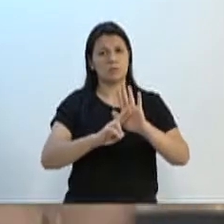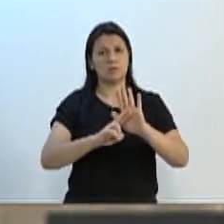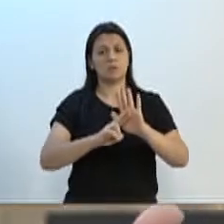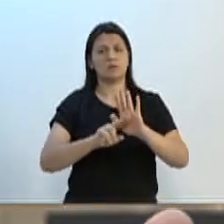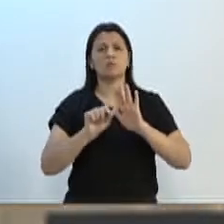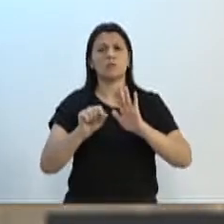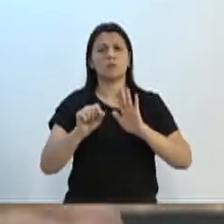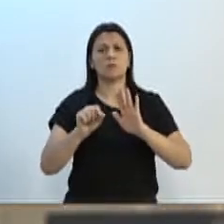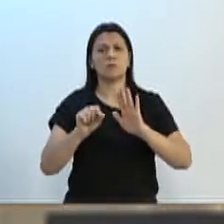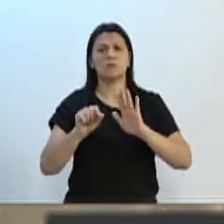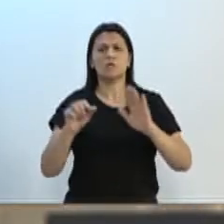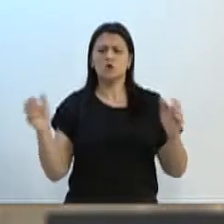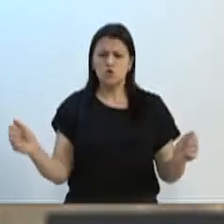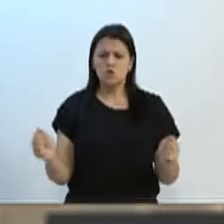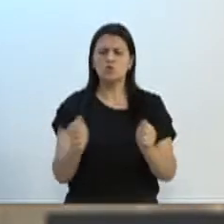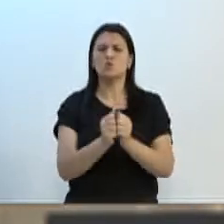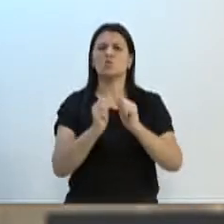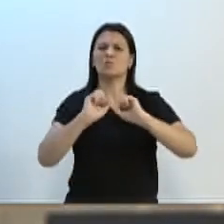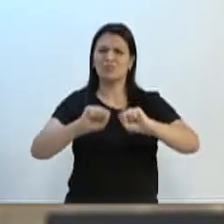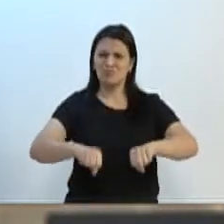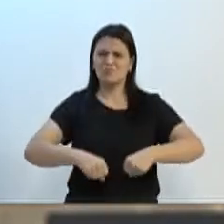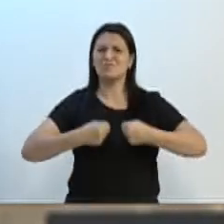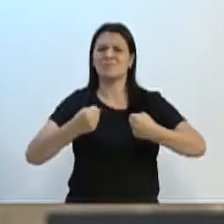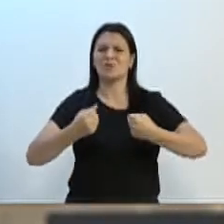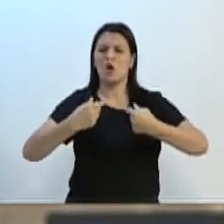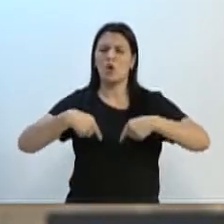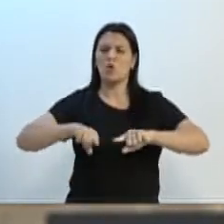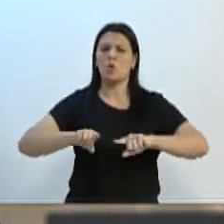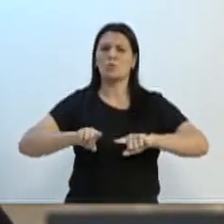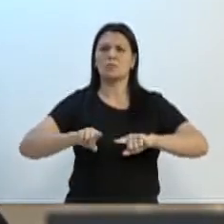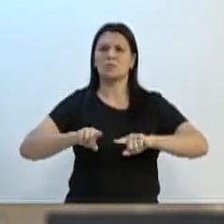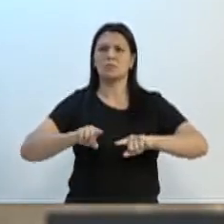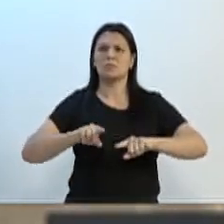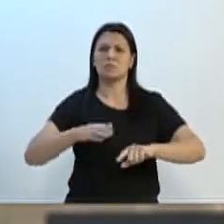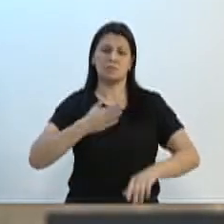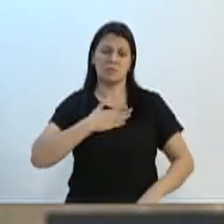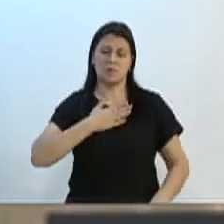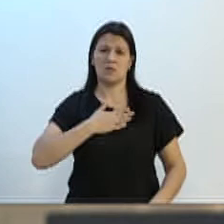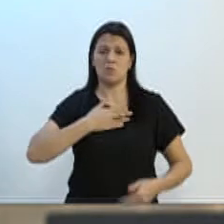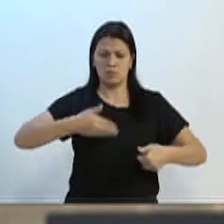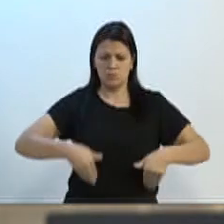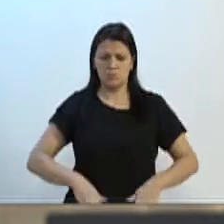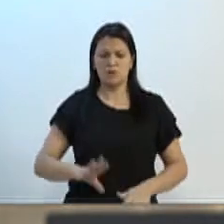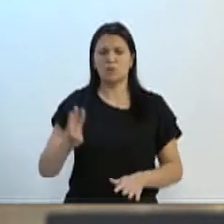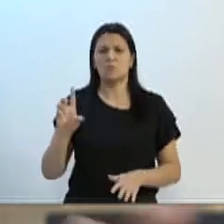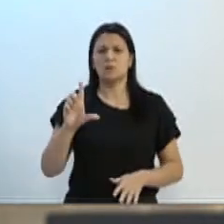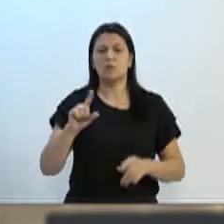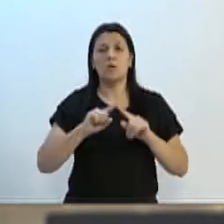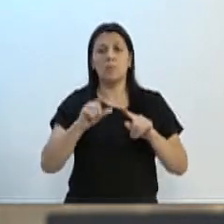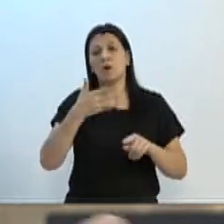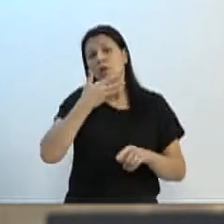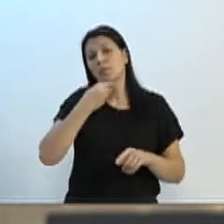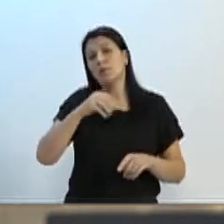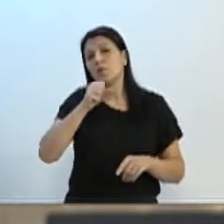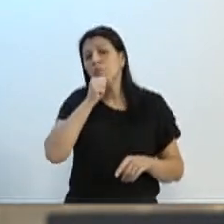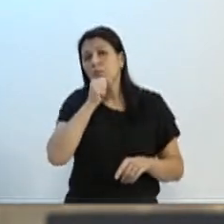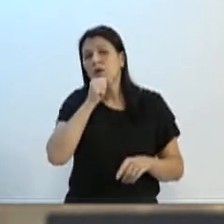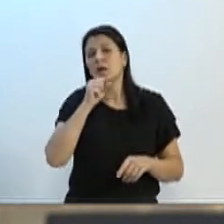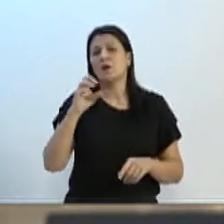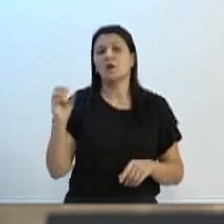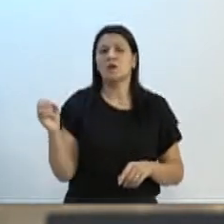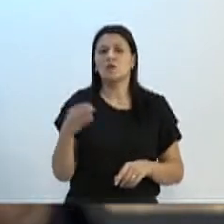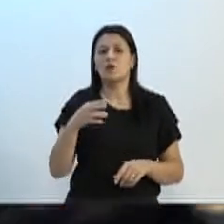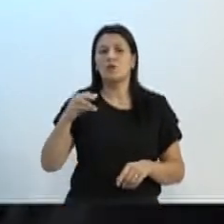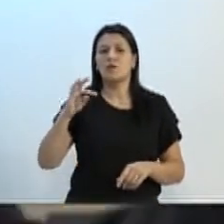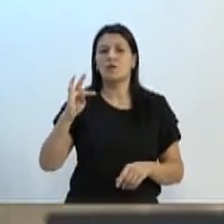nos somar e de somar esforços no sentido de combater isso. Eu, por exemplo, sou blumenauense, nasci aqui, mas meu pai veio de Nova Trento, minha mãe veio de Itaió,